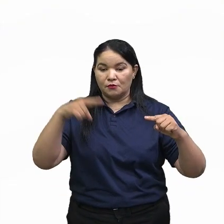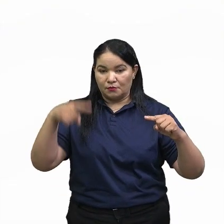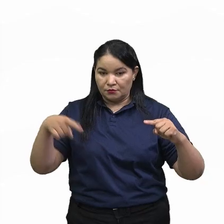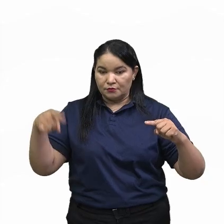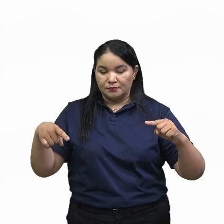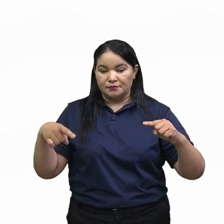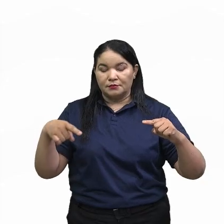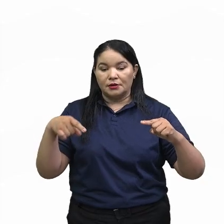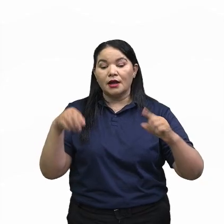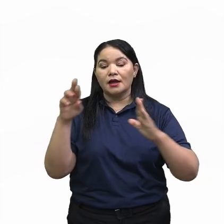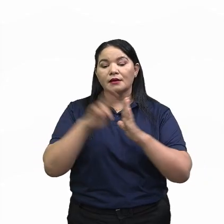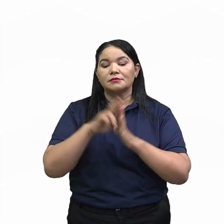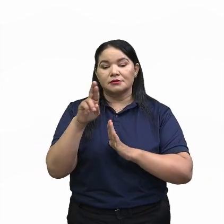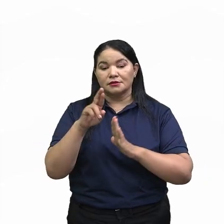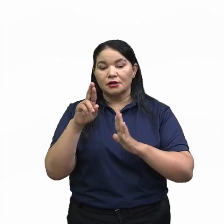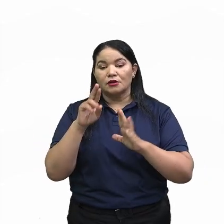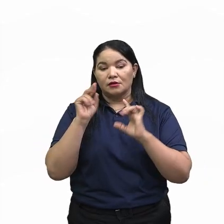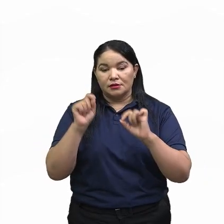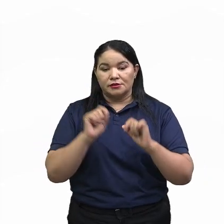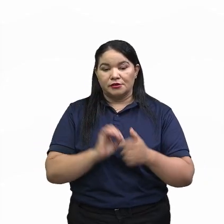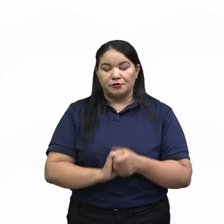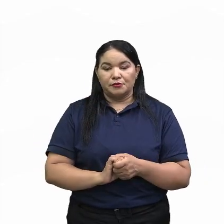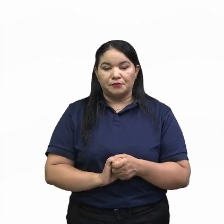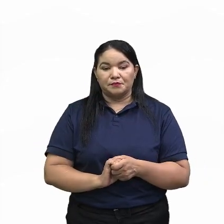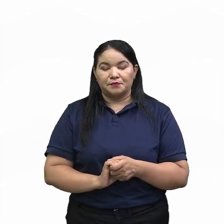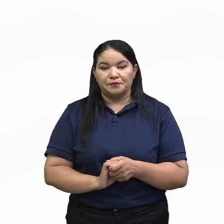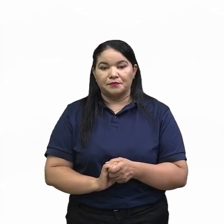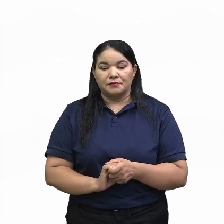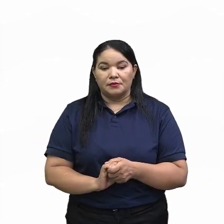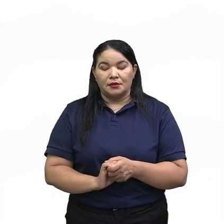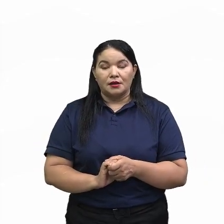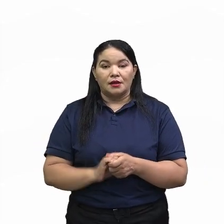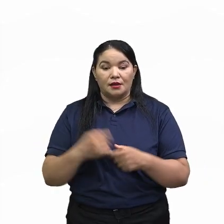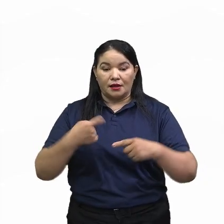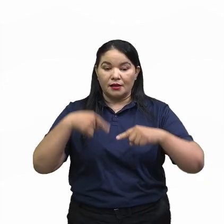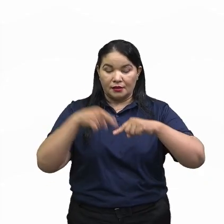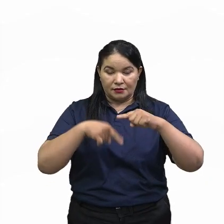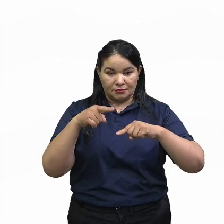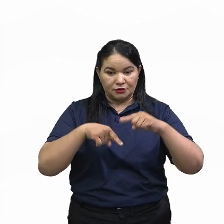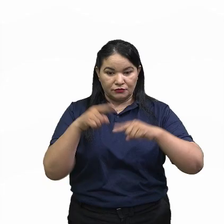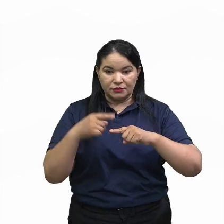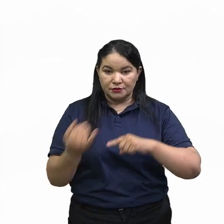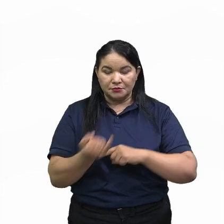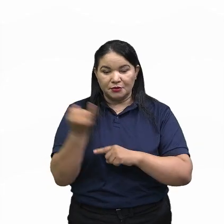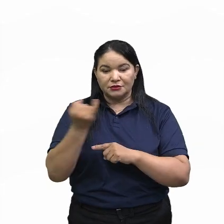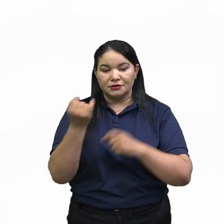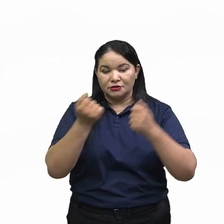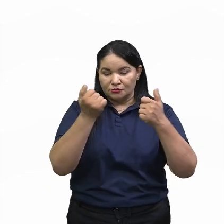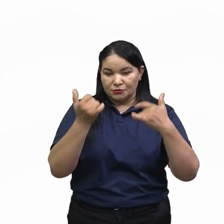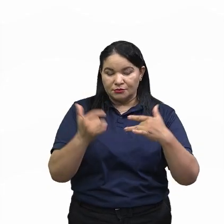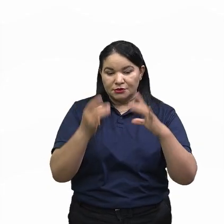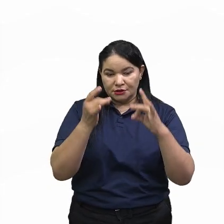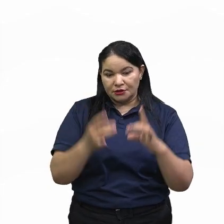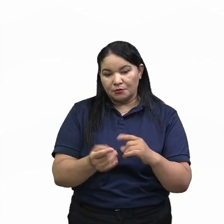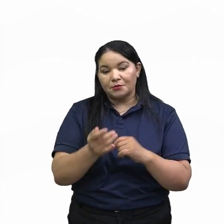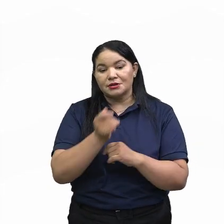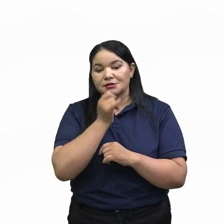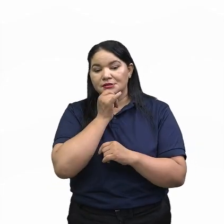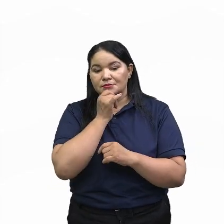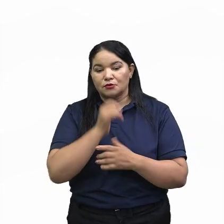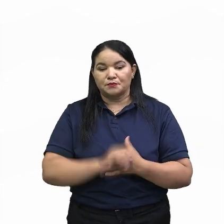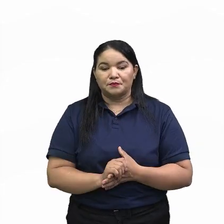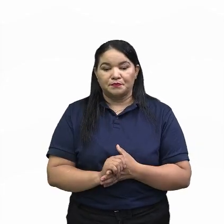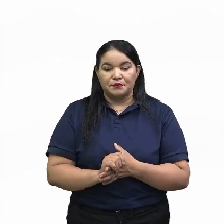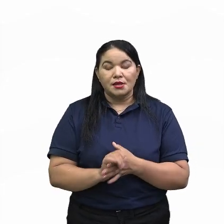certo? E nós temos nessa imagem alguns elementos importantes para descrever para você, como, por exemplo, a